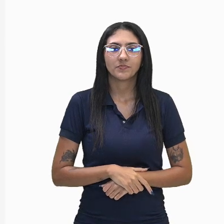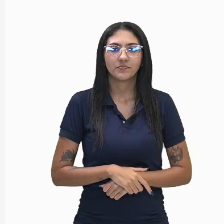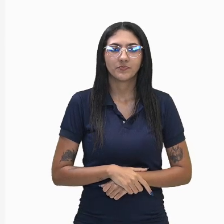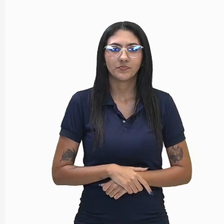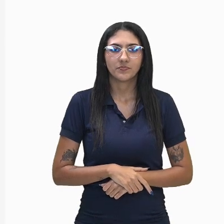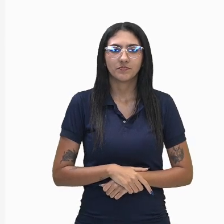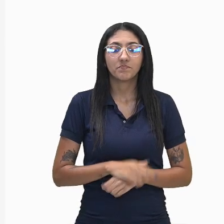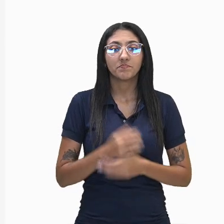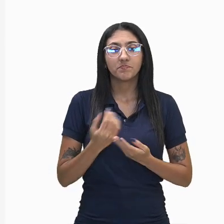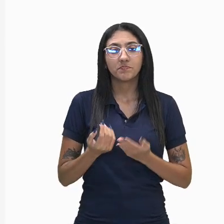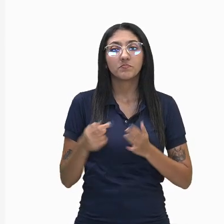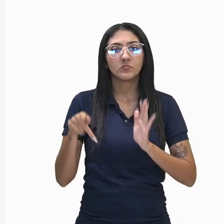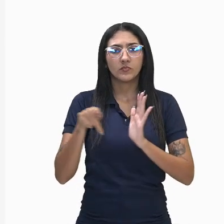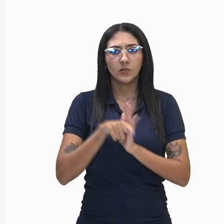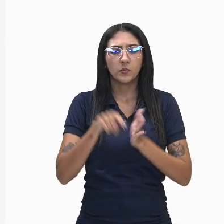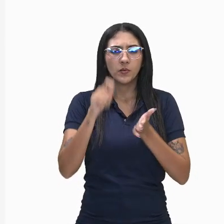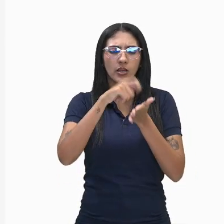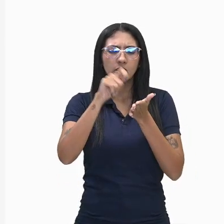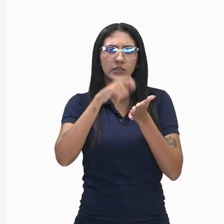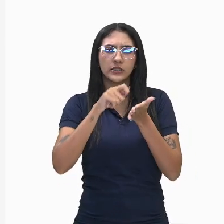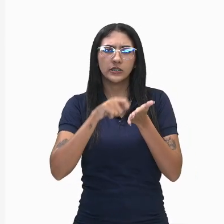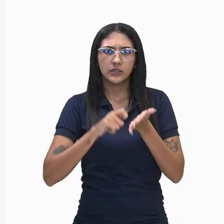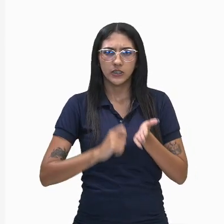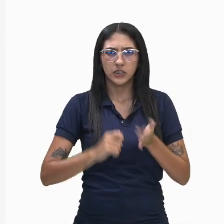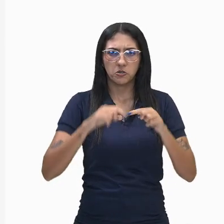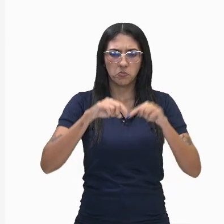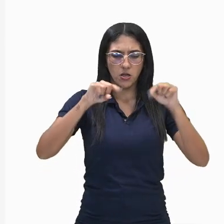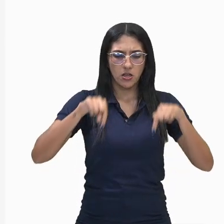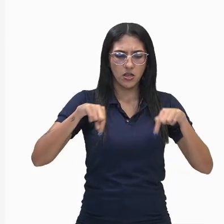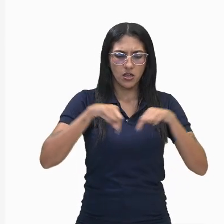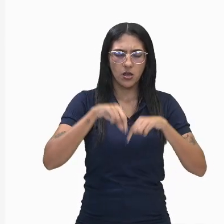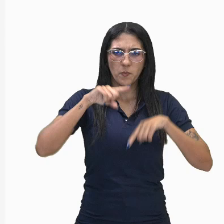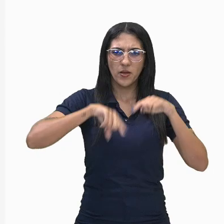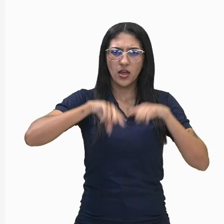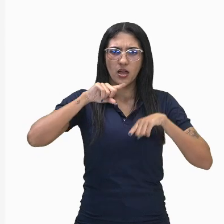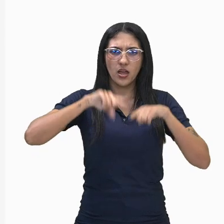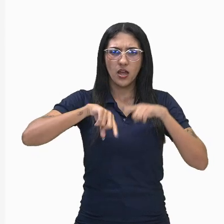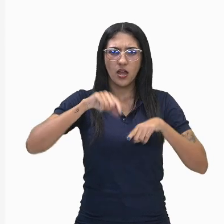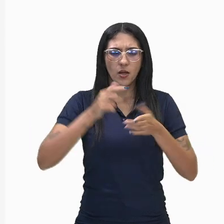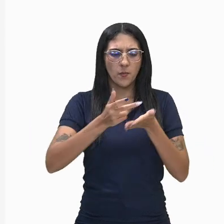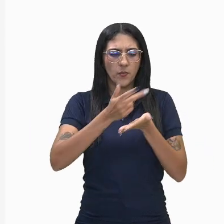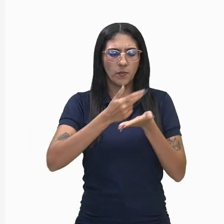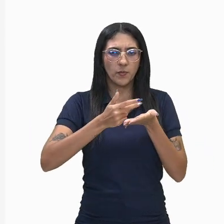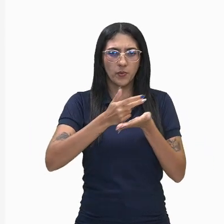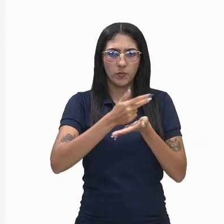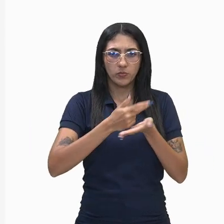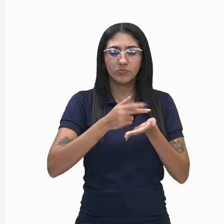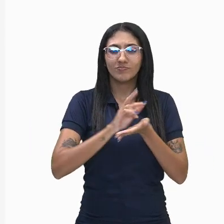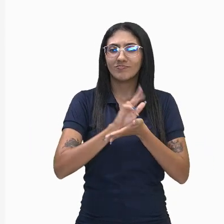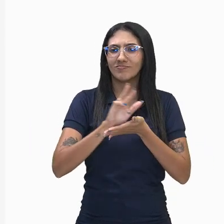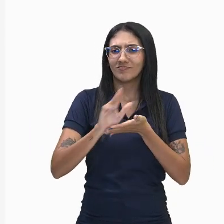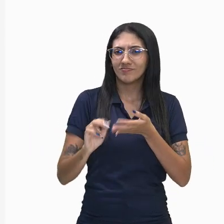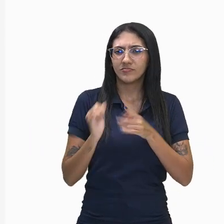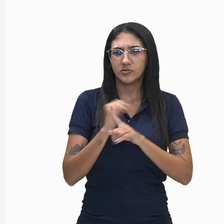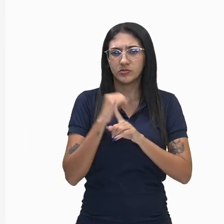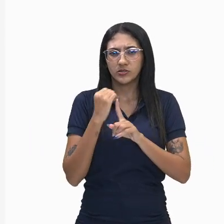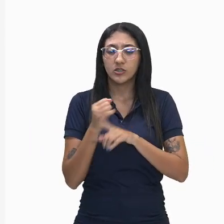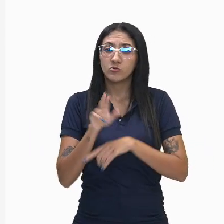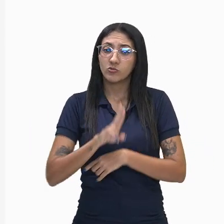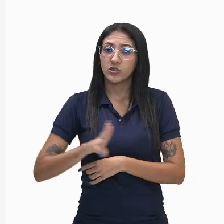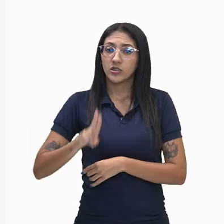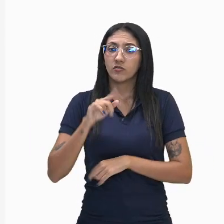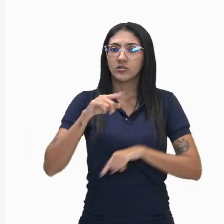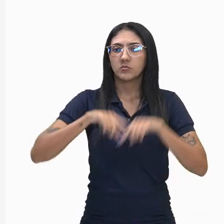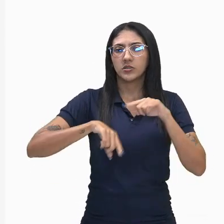Além da escrita em tabletes e monumentos, muitas civilizações usavam materiais